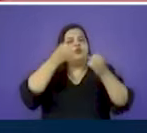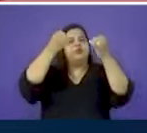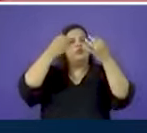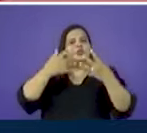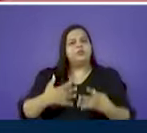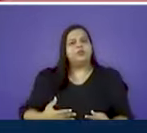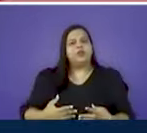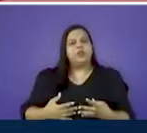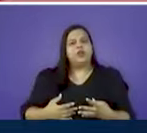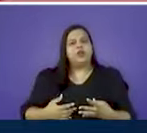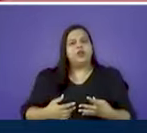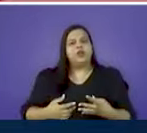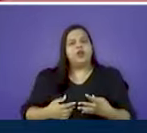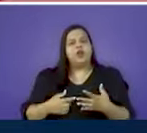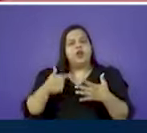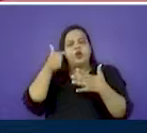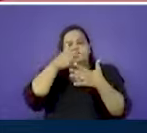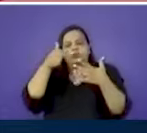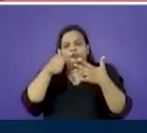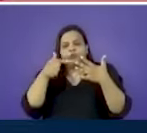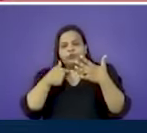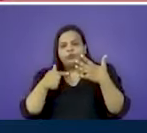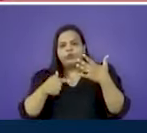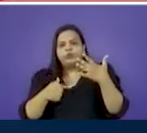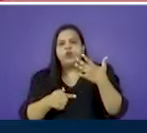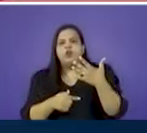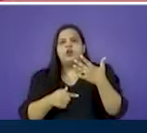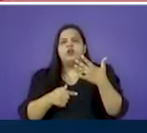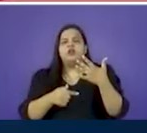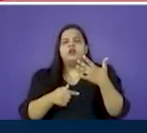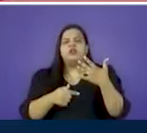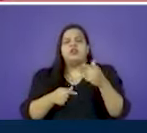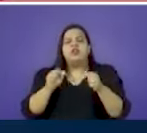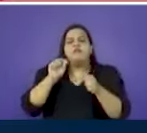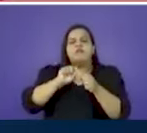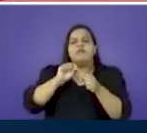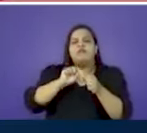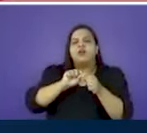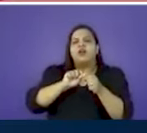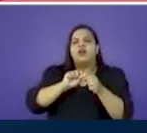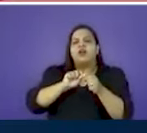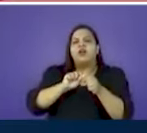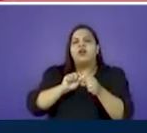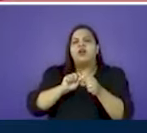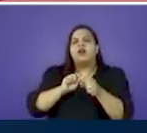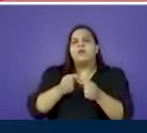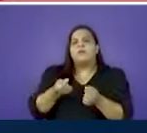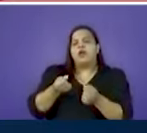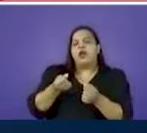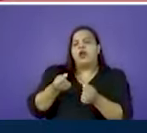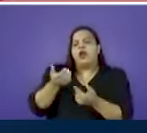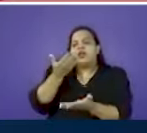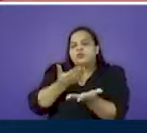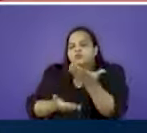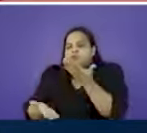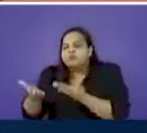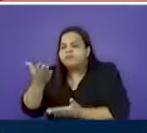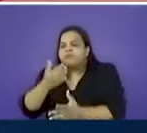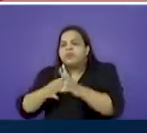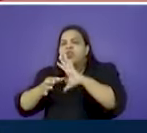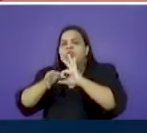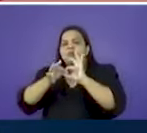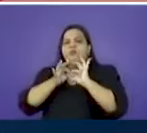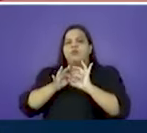atitudes que devemos realizar para cultivarmos essa comunhão. A comunhão nos foi